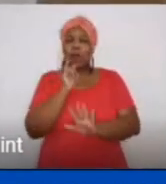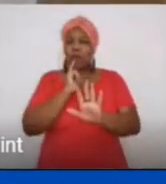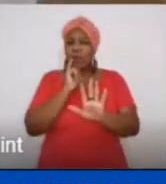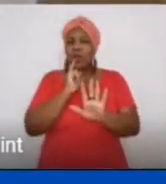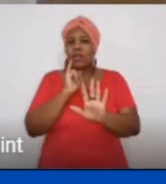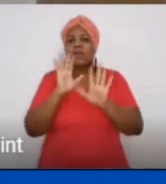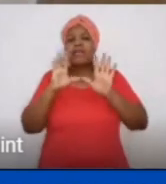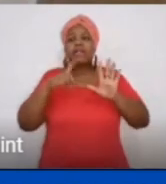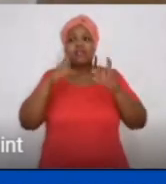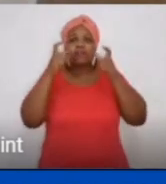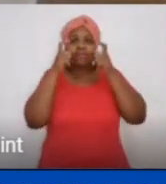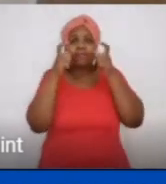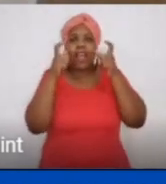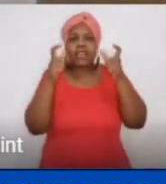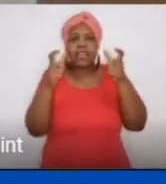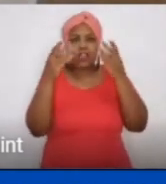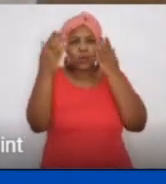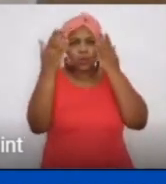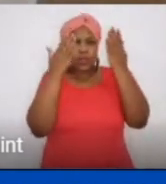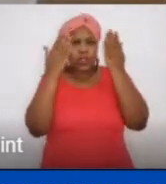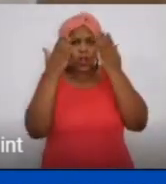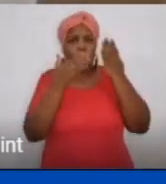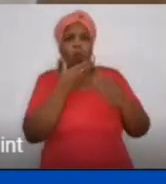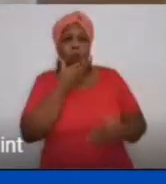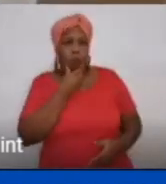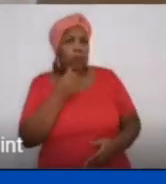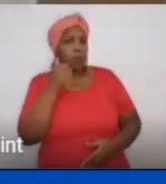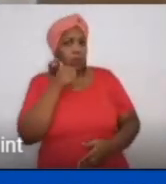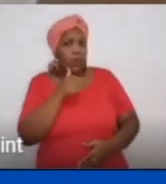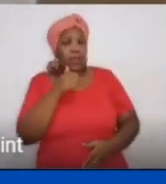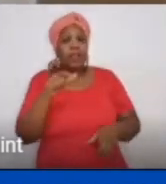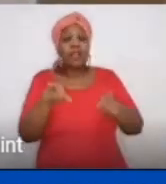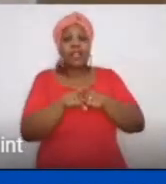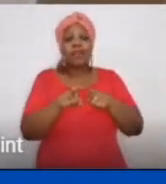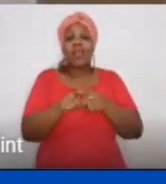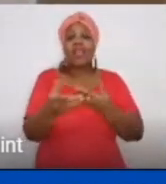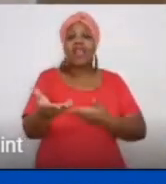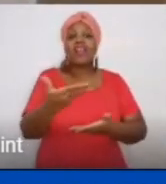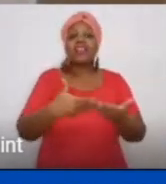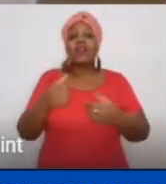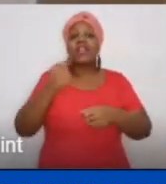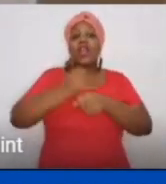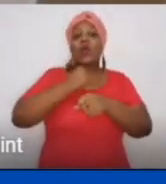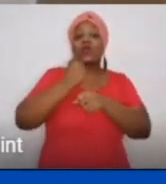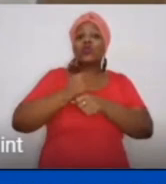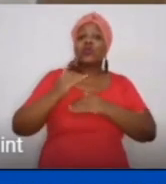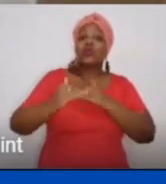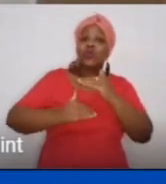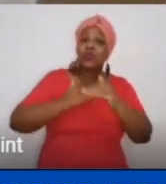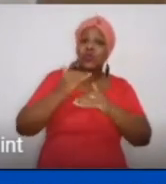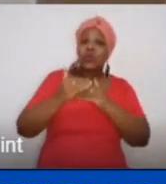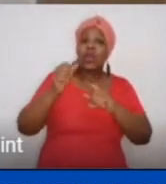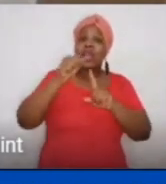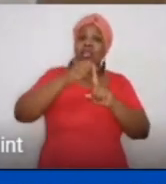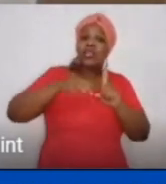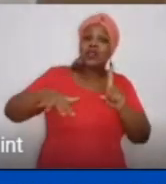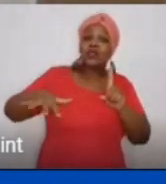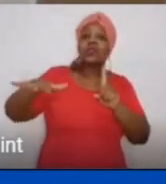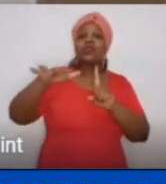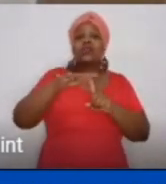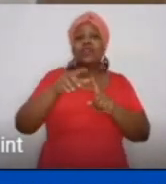estar atento, como psicólogas e psicólogos, né, nas relações que são construídas numa sociedade que é